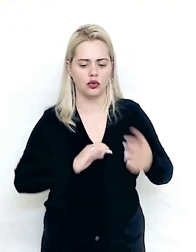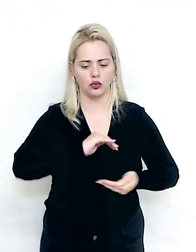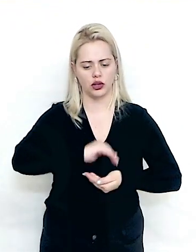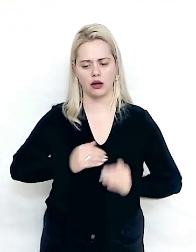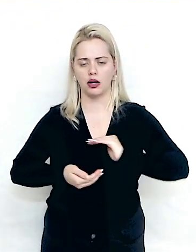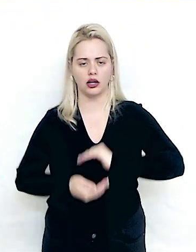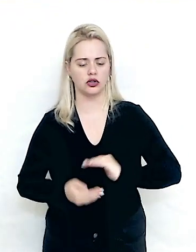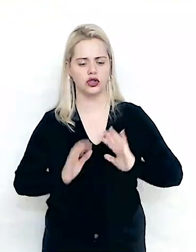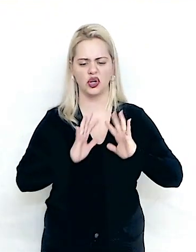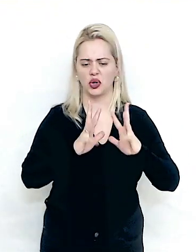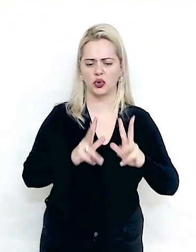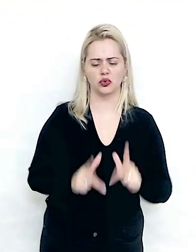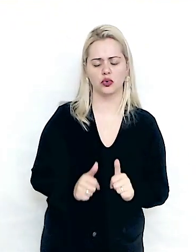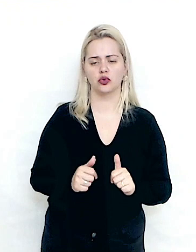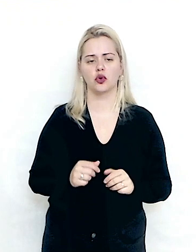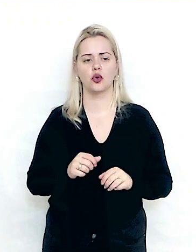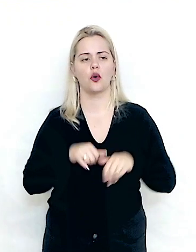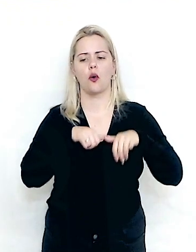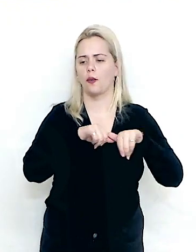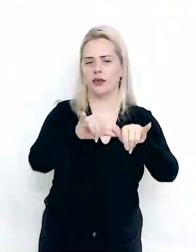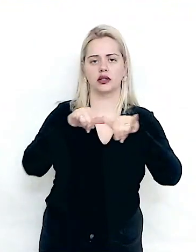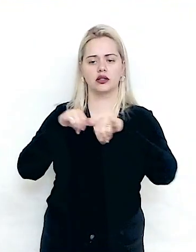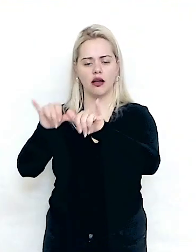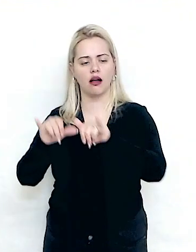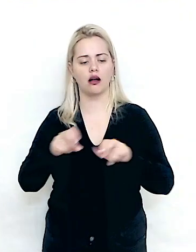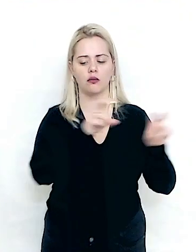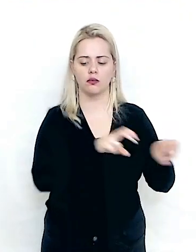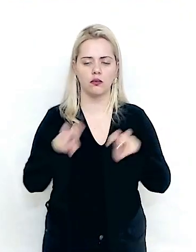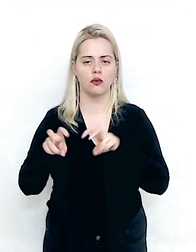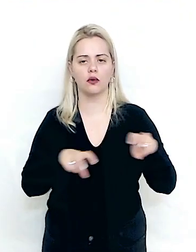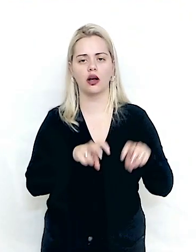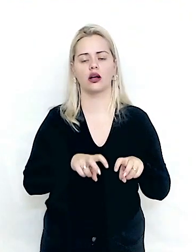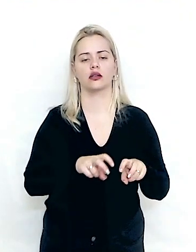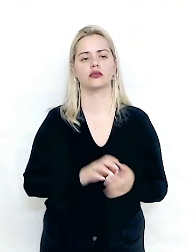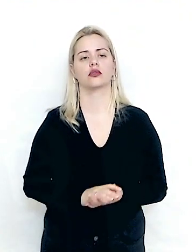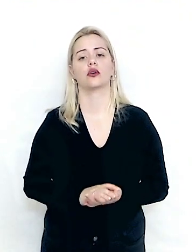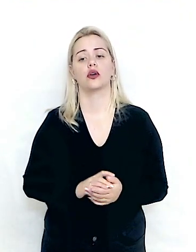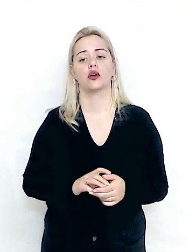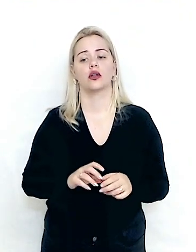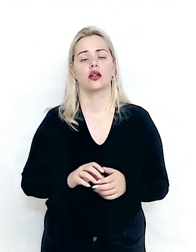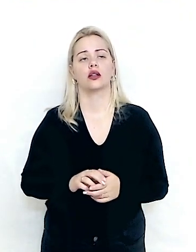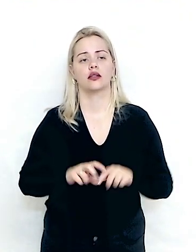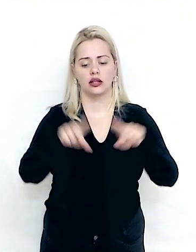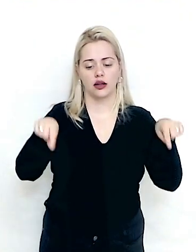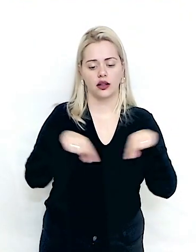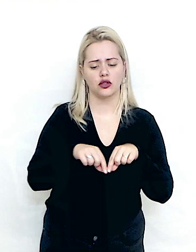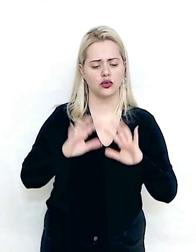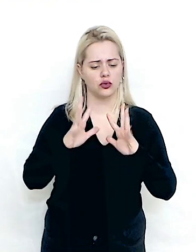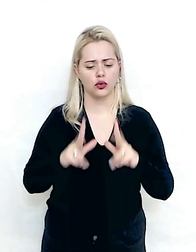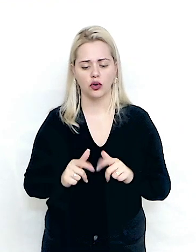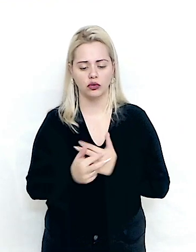embaixadas, consulados, setores comerciais, os setores do agronegócio, que nós criamos aqui, que são setores especializados em